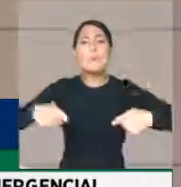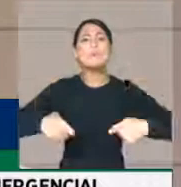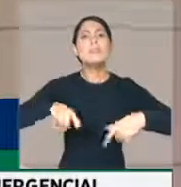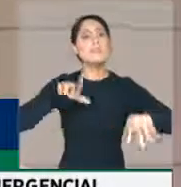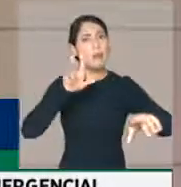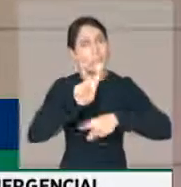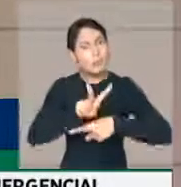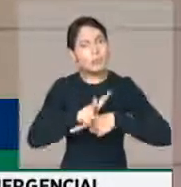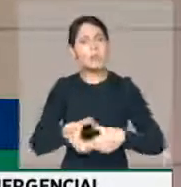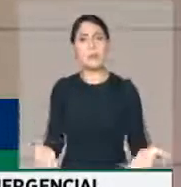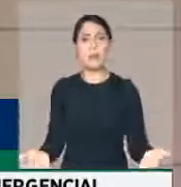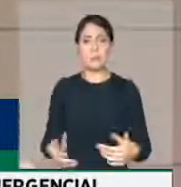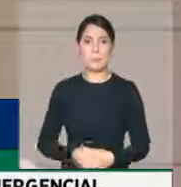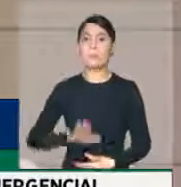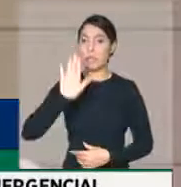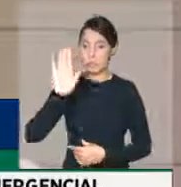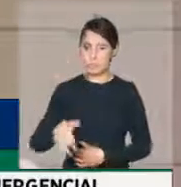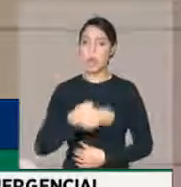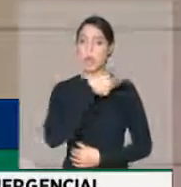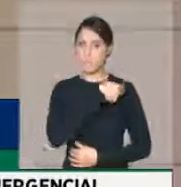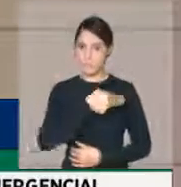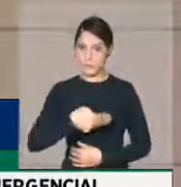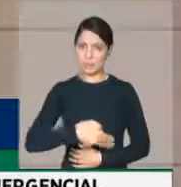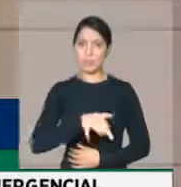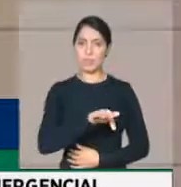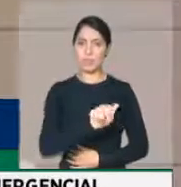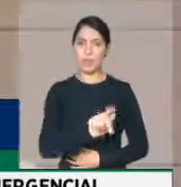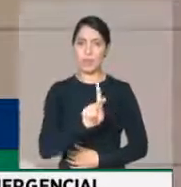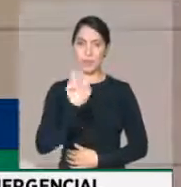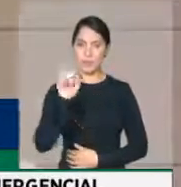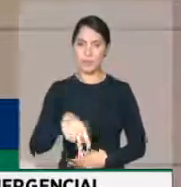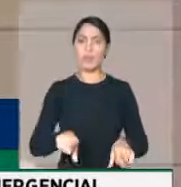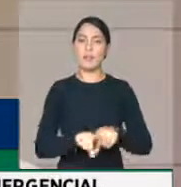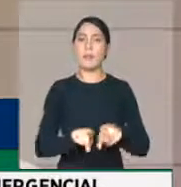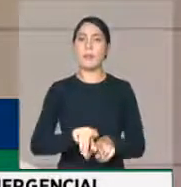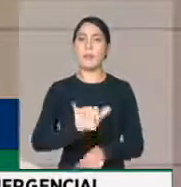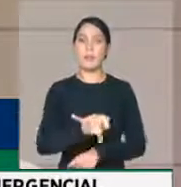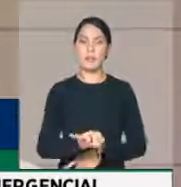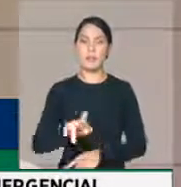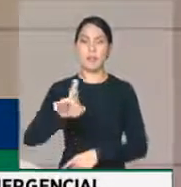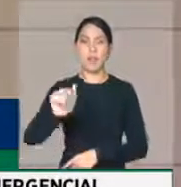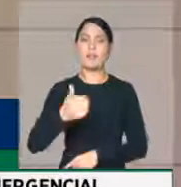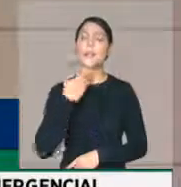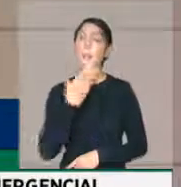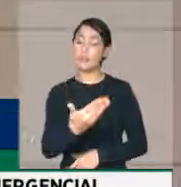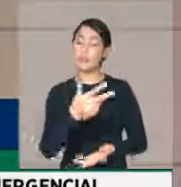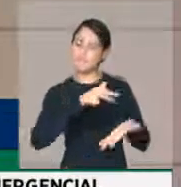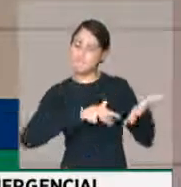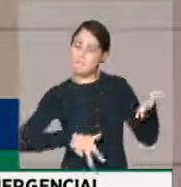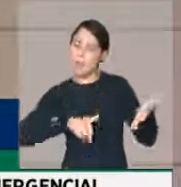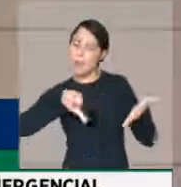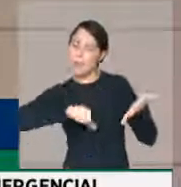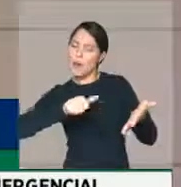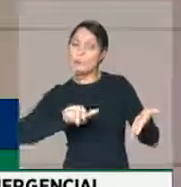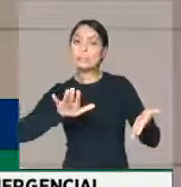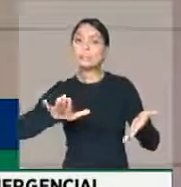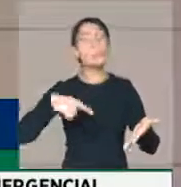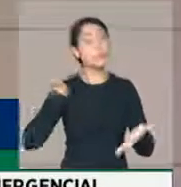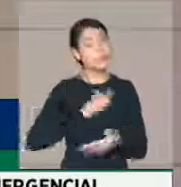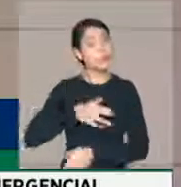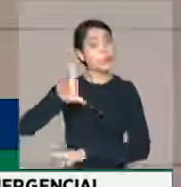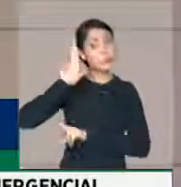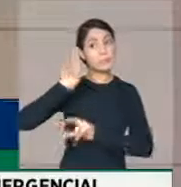nessa ADPF, o ministro Alexandre de Moraes pediu vista, o que é natural e respeitável, e nós temos a